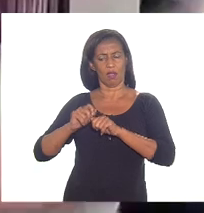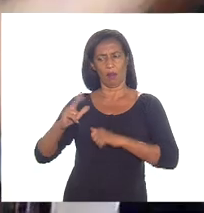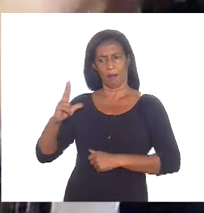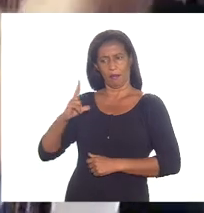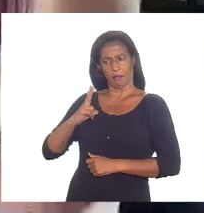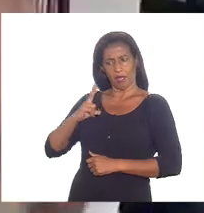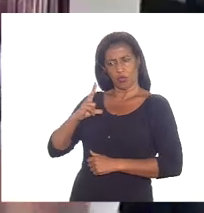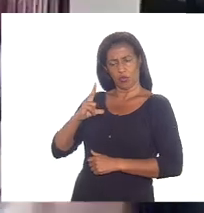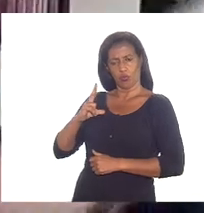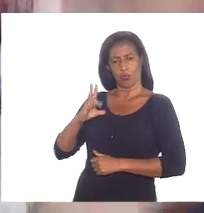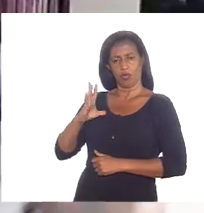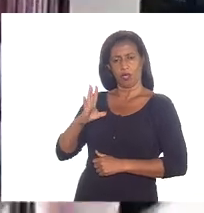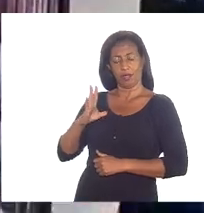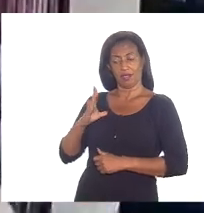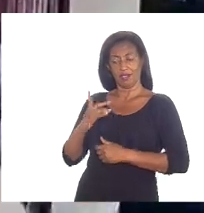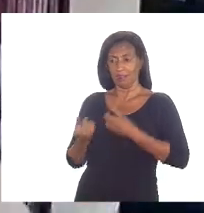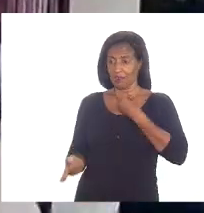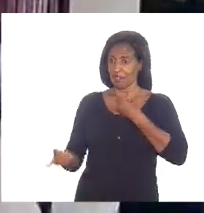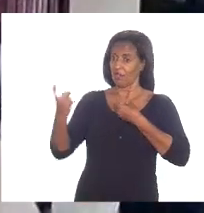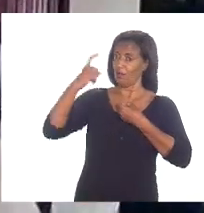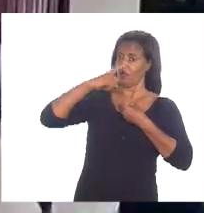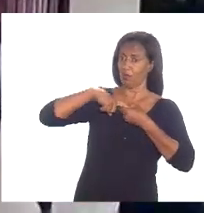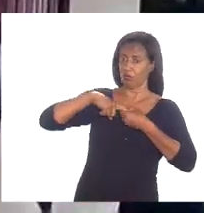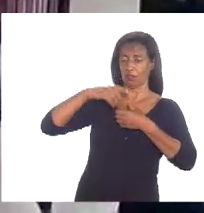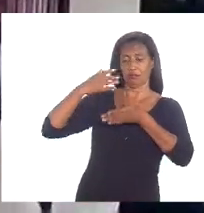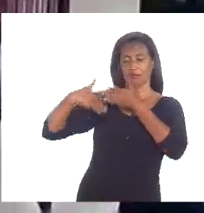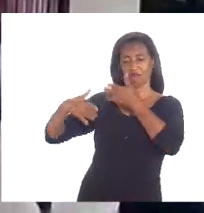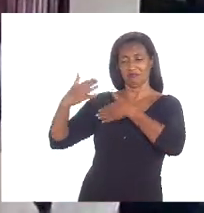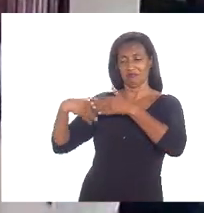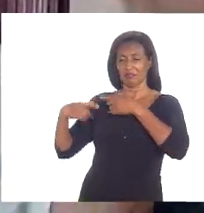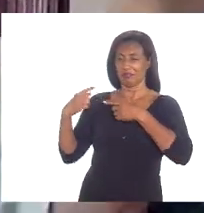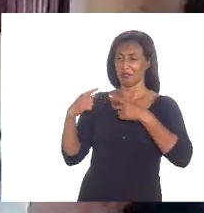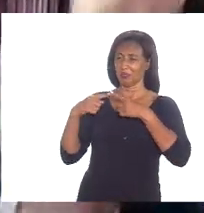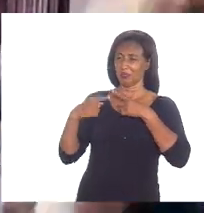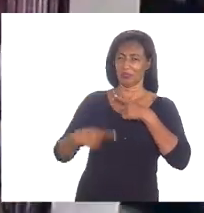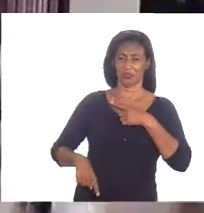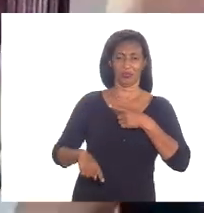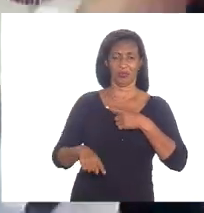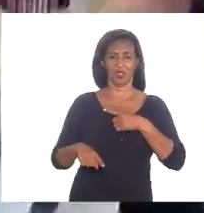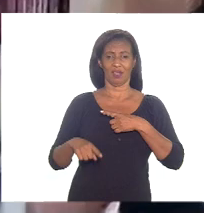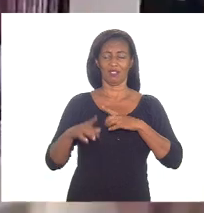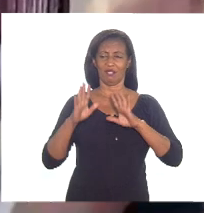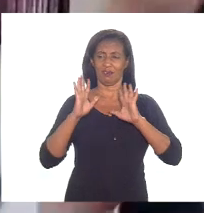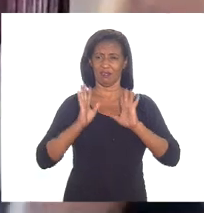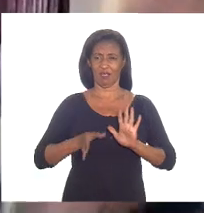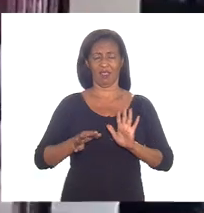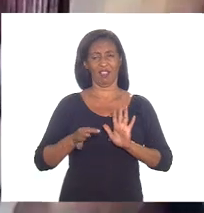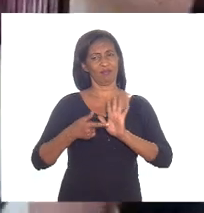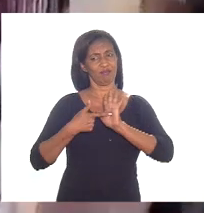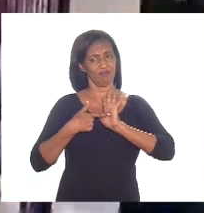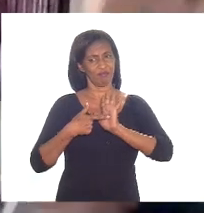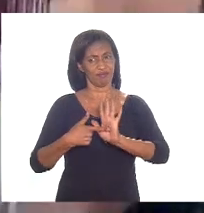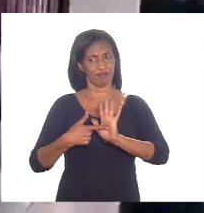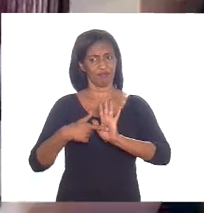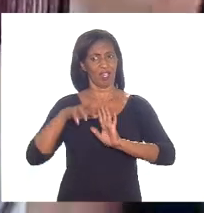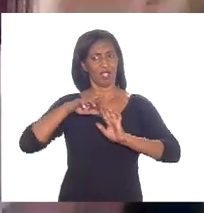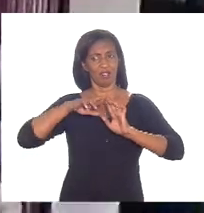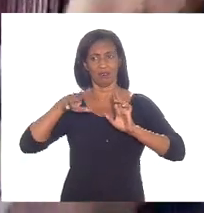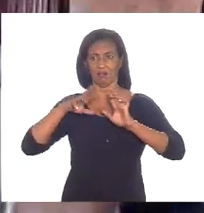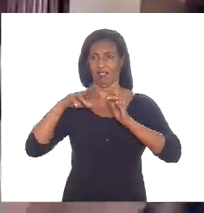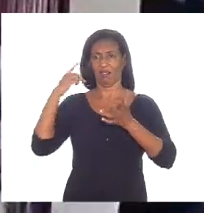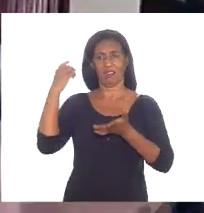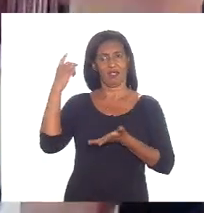e teve que voltar atrás, porque não deu certo. Está comprovado que não dá certo